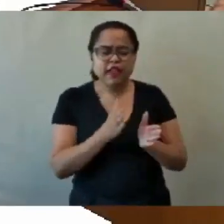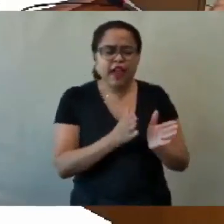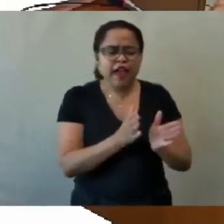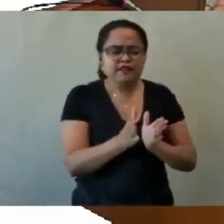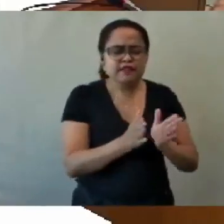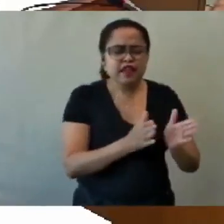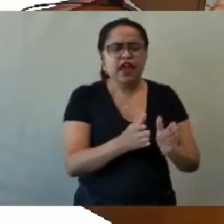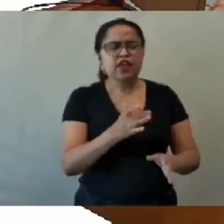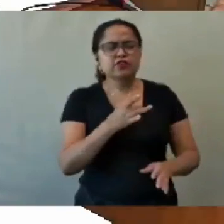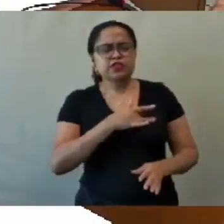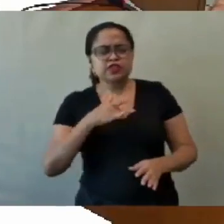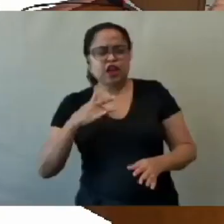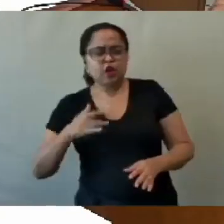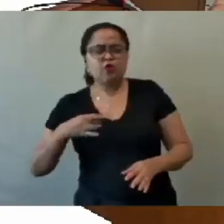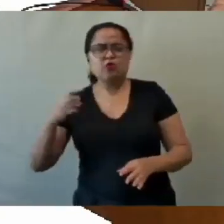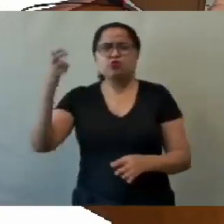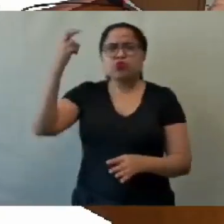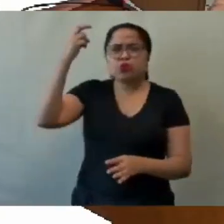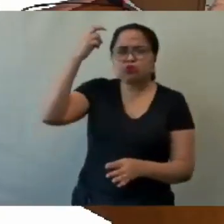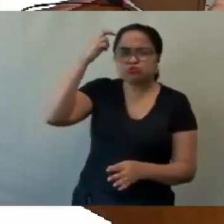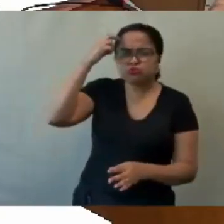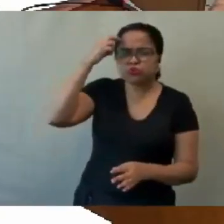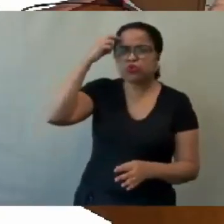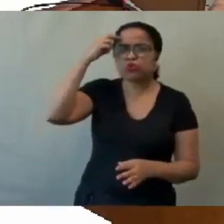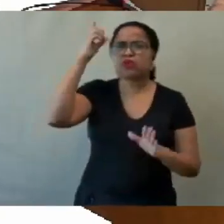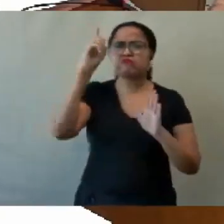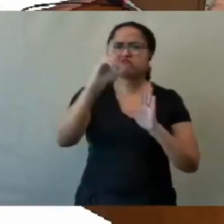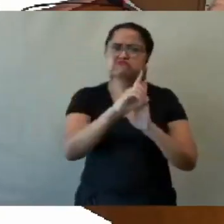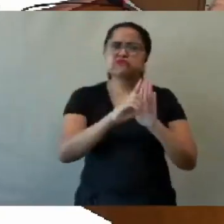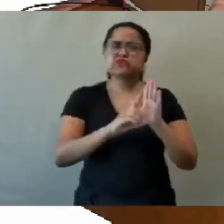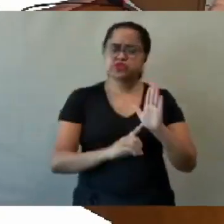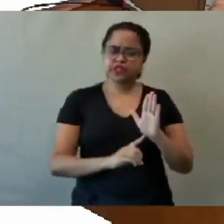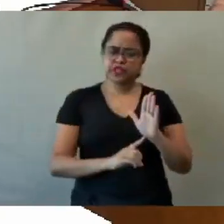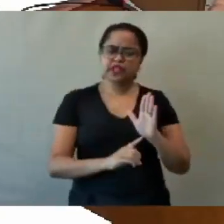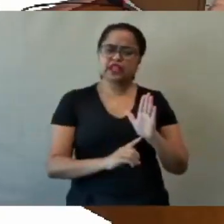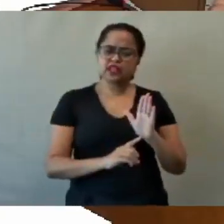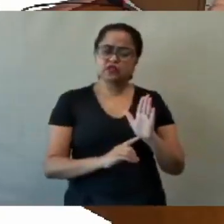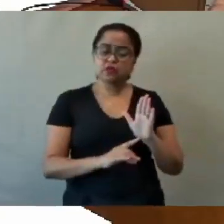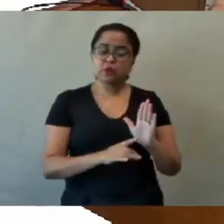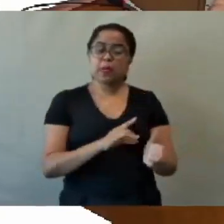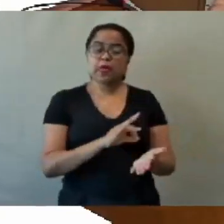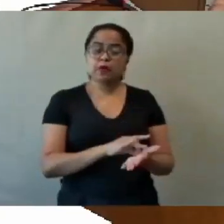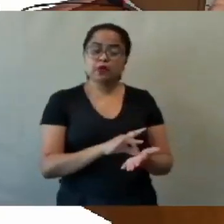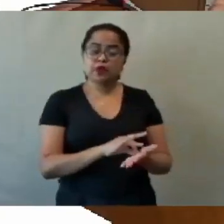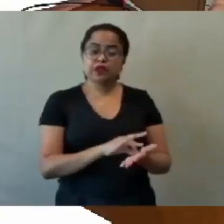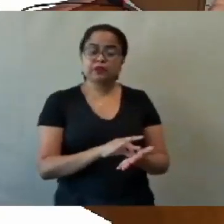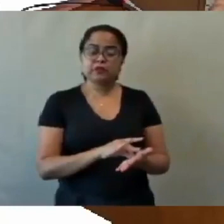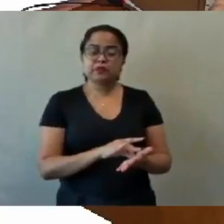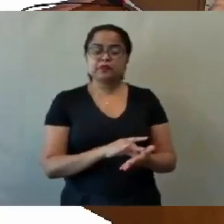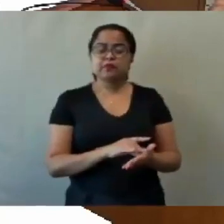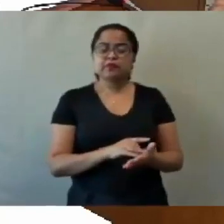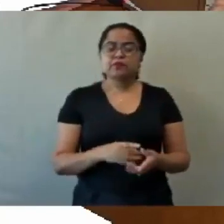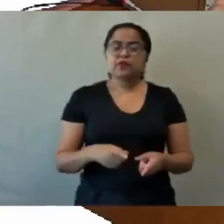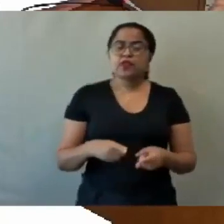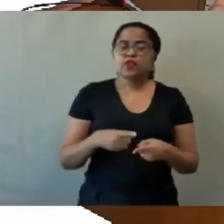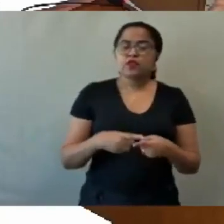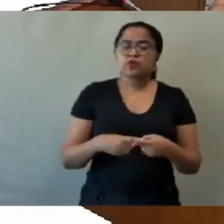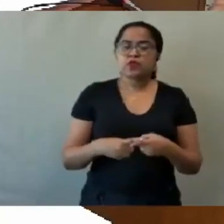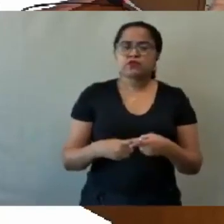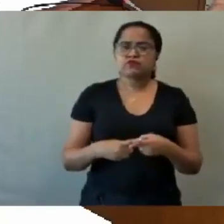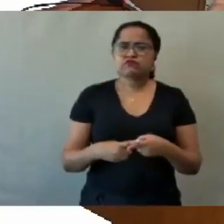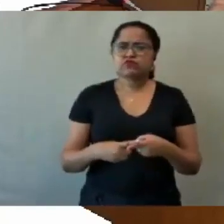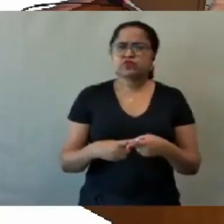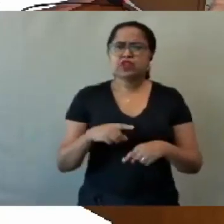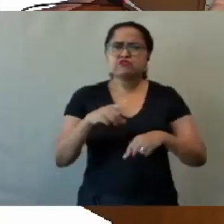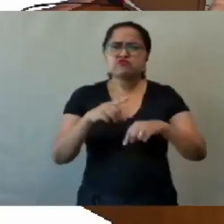cultura, você acessa direitos, né? Exatamente porque não existe nenhum tipo de política, né, Isa,